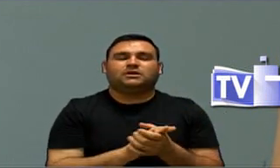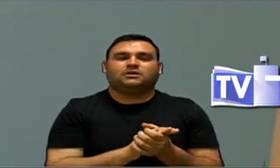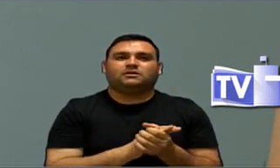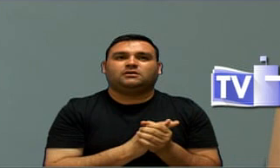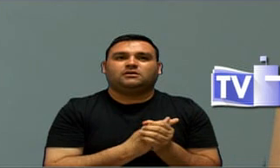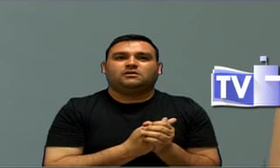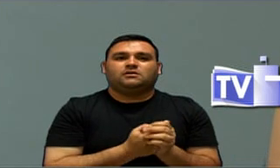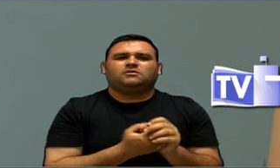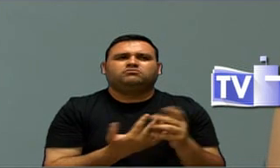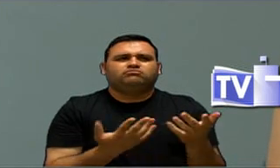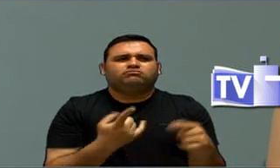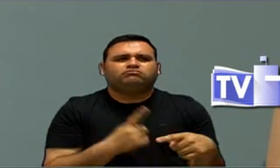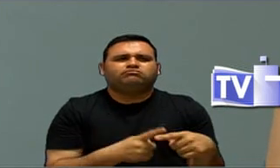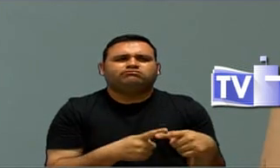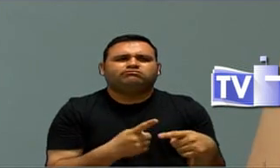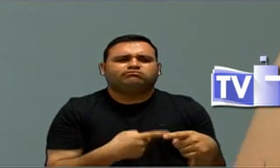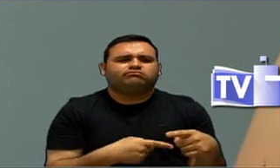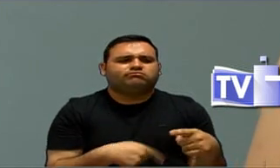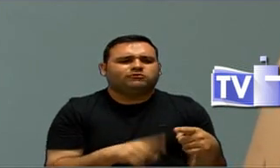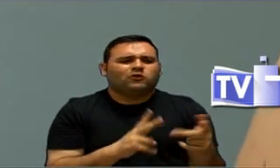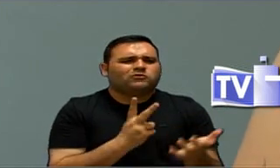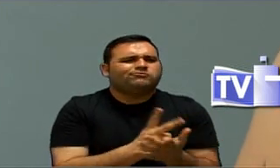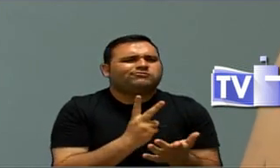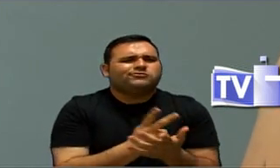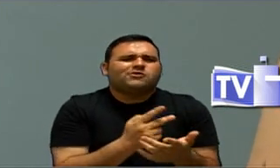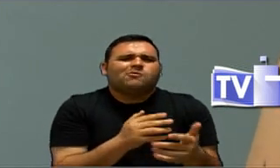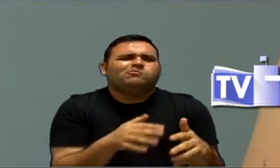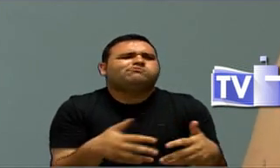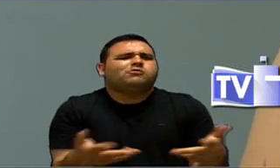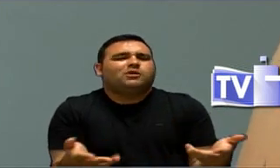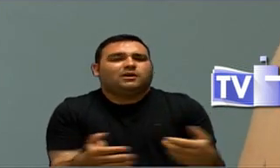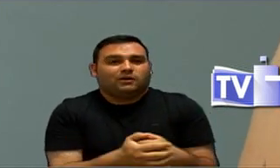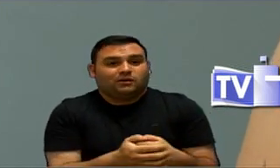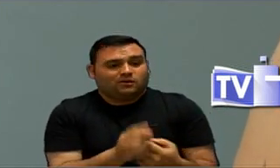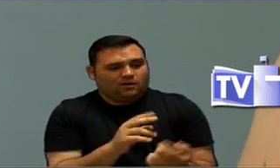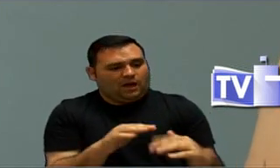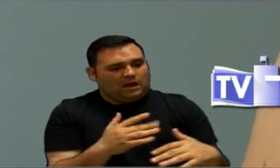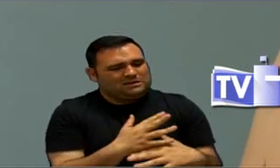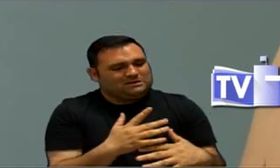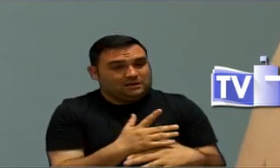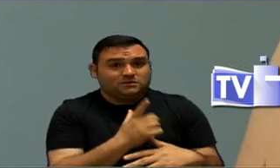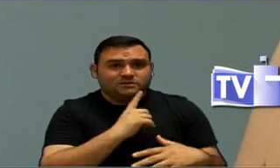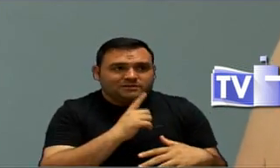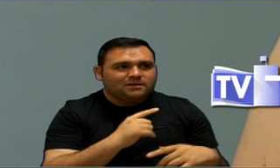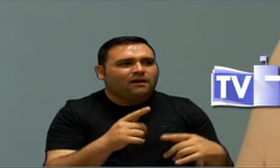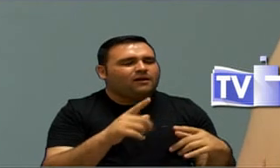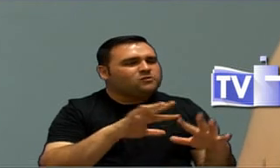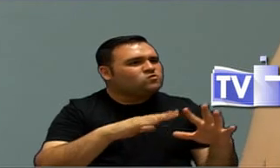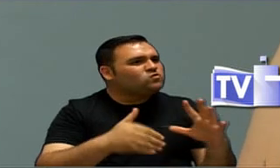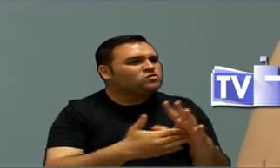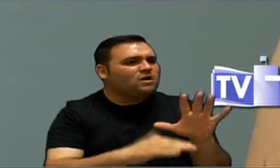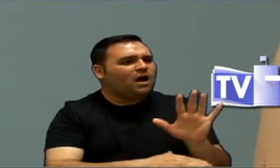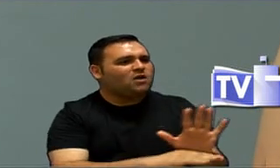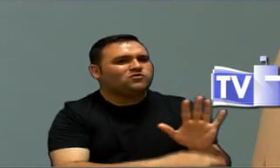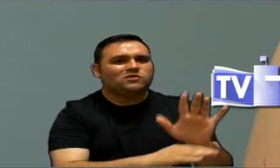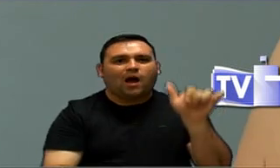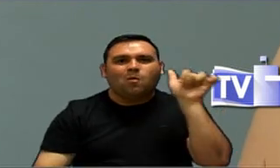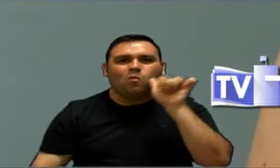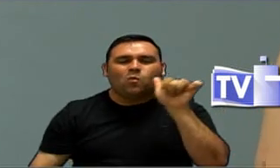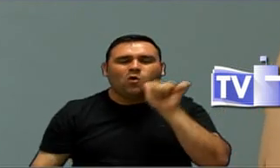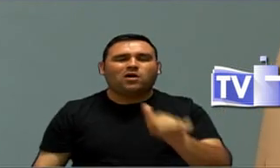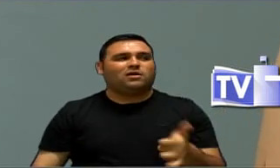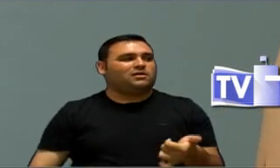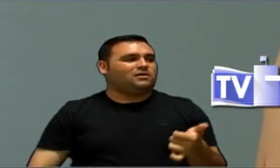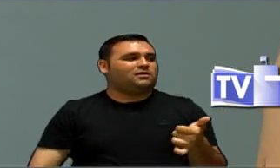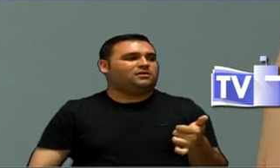E por que nós continuamos nesse mesmo lugar comum? Por que nós continuamos com uma cidade que tem tudo para deixar a sua mulher,